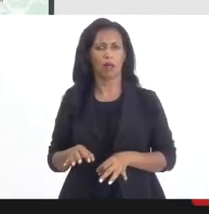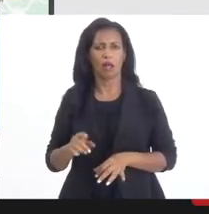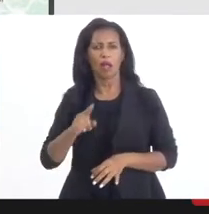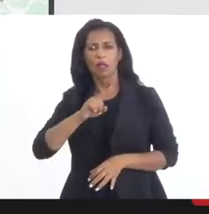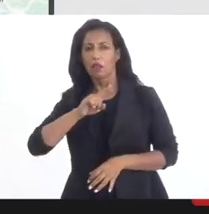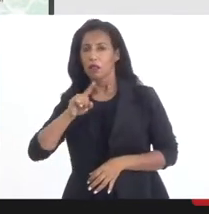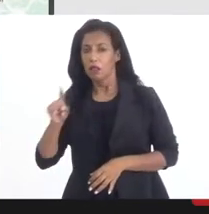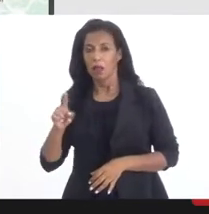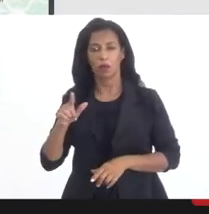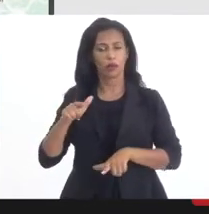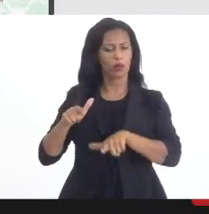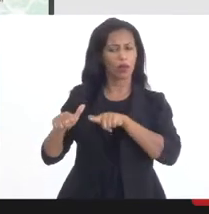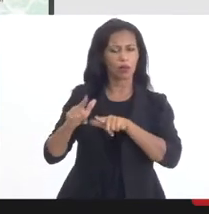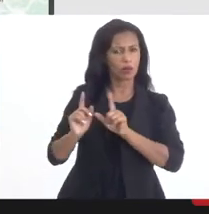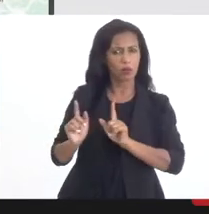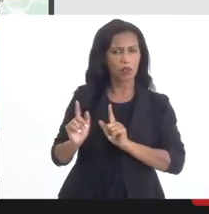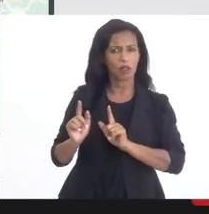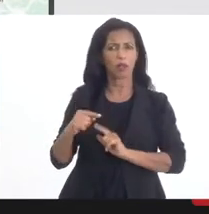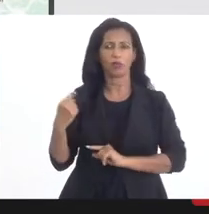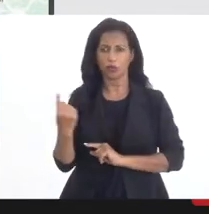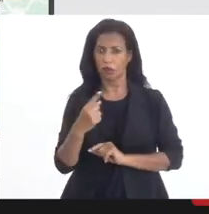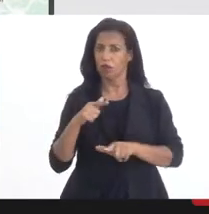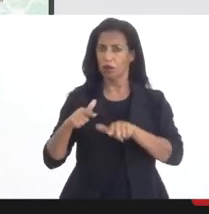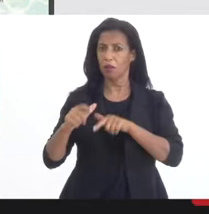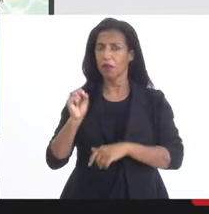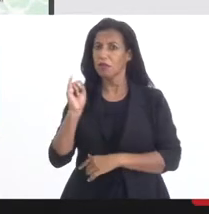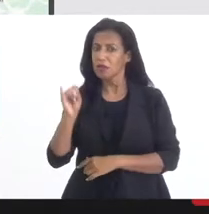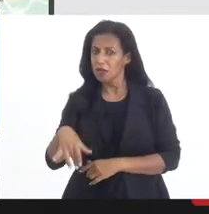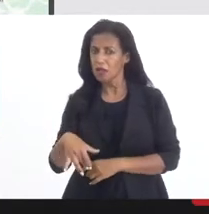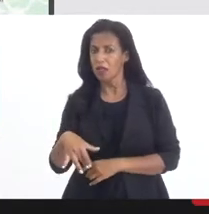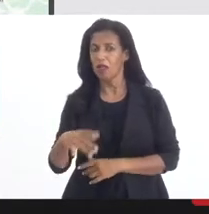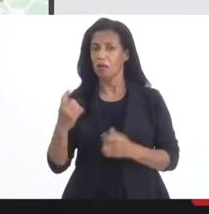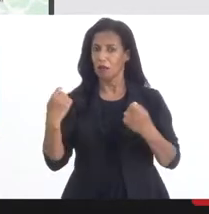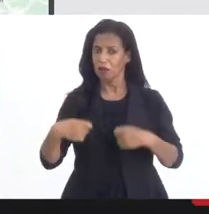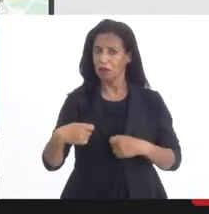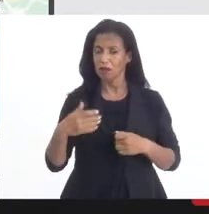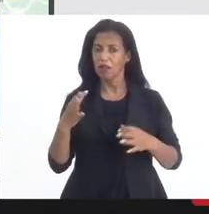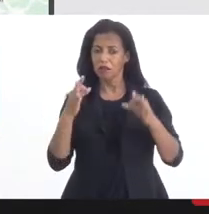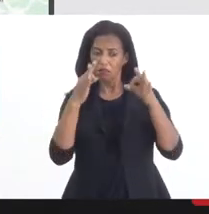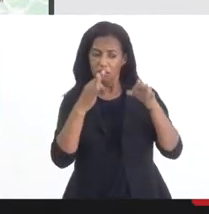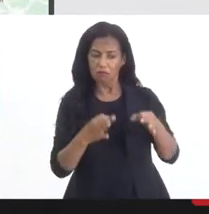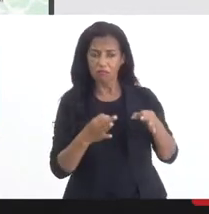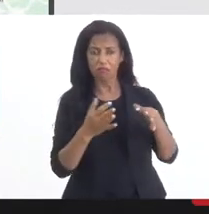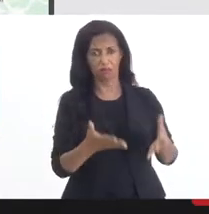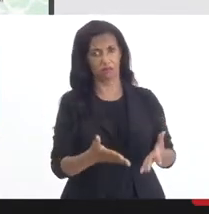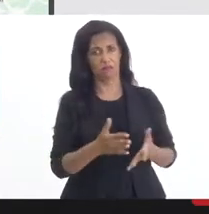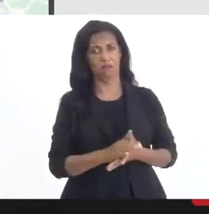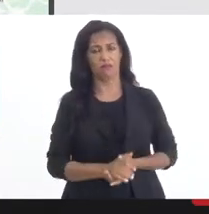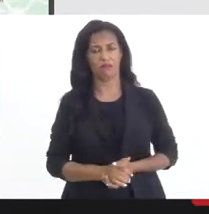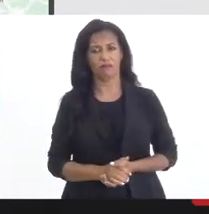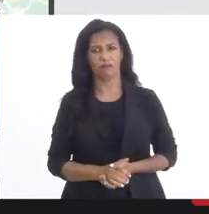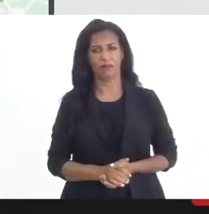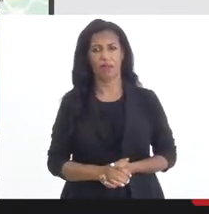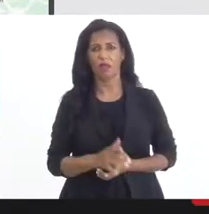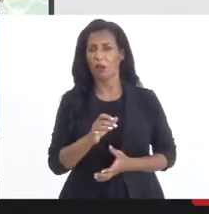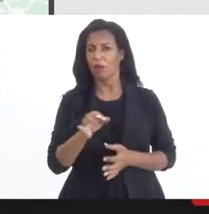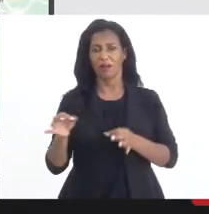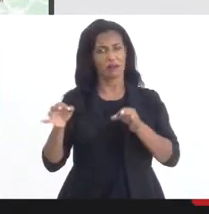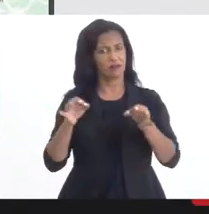não fazemos isso, fazemos, só que não é de forma consolidada, não é de forma